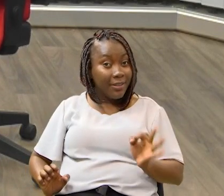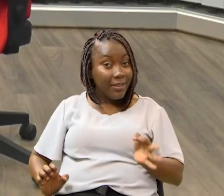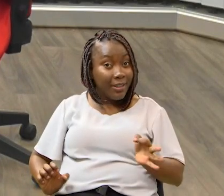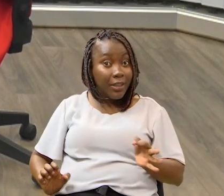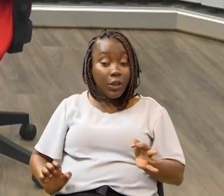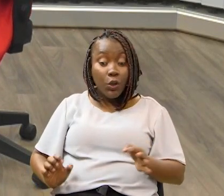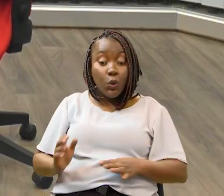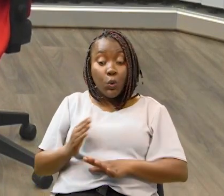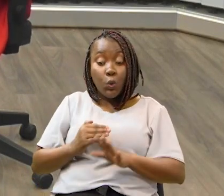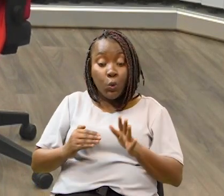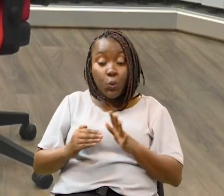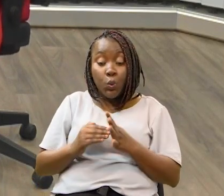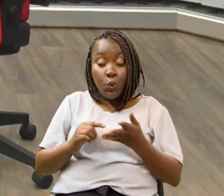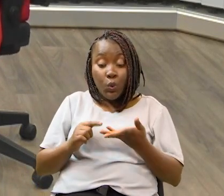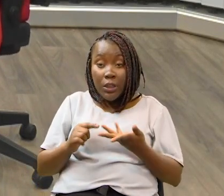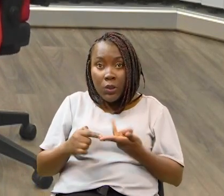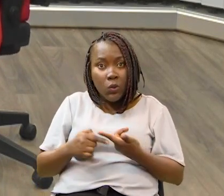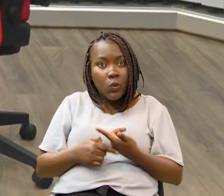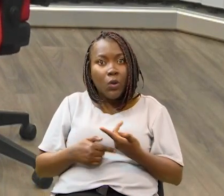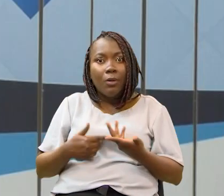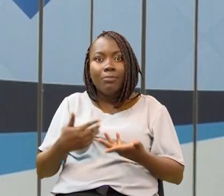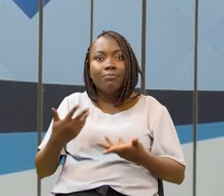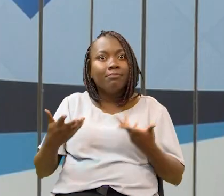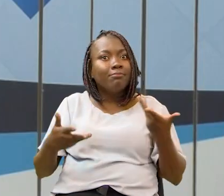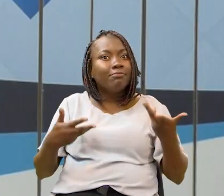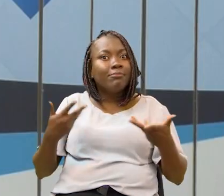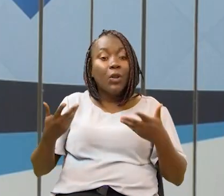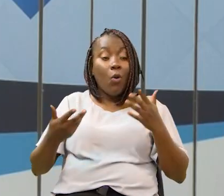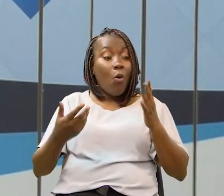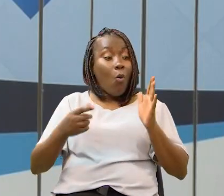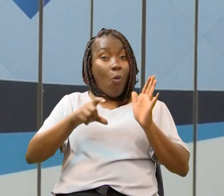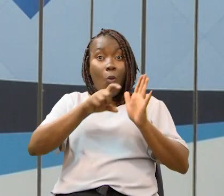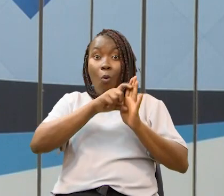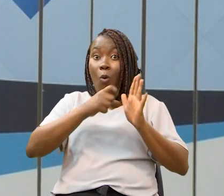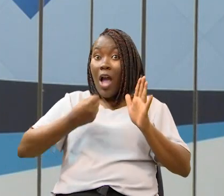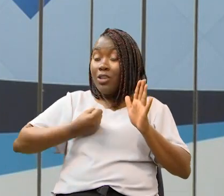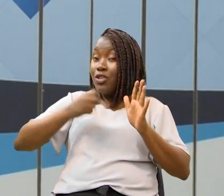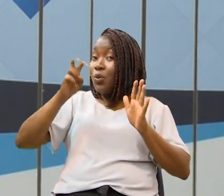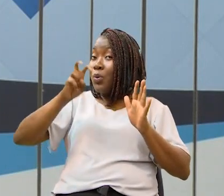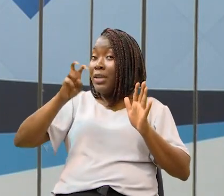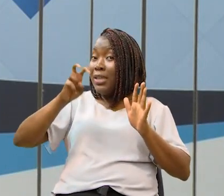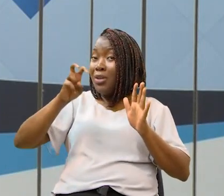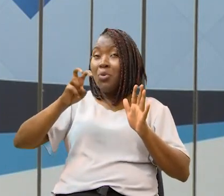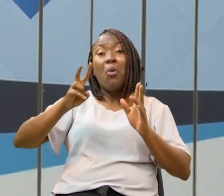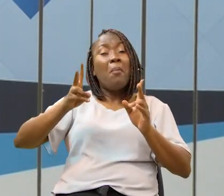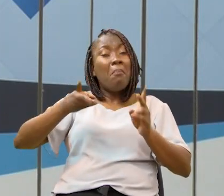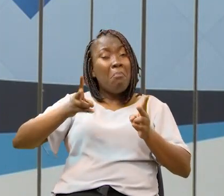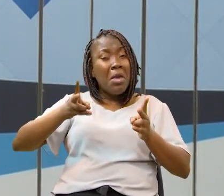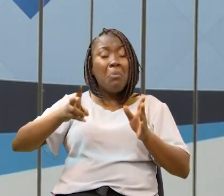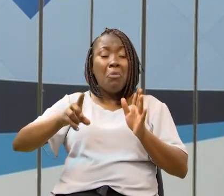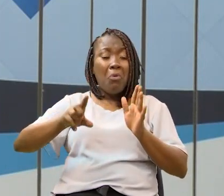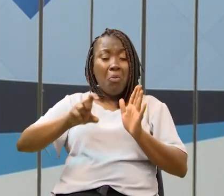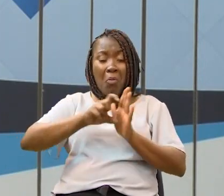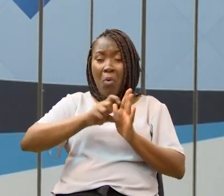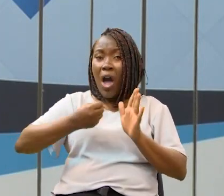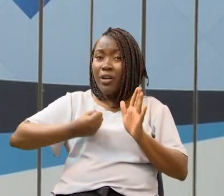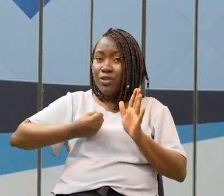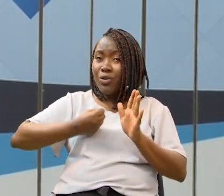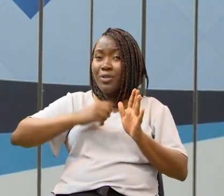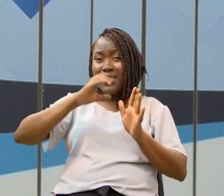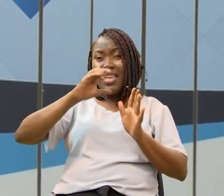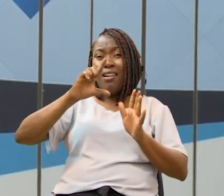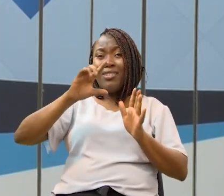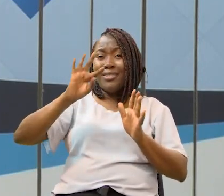né? Então, tudo isso faria com que o artigo 5º, né, ou até mesmo artigo da CLT, que